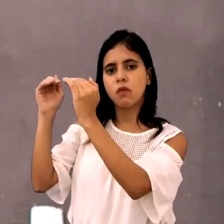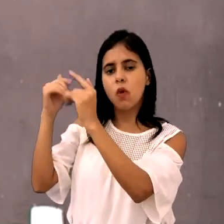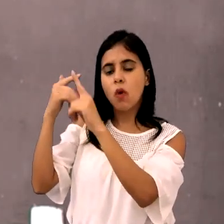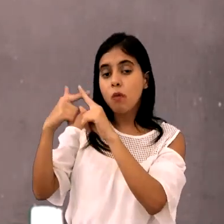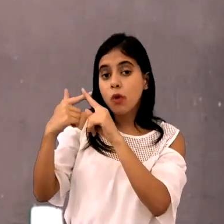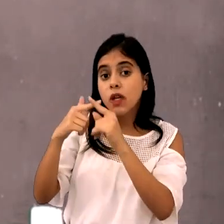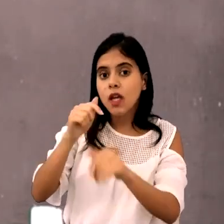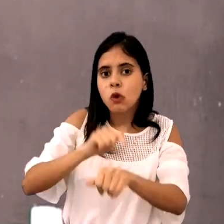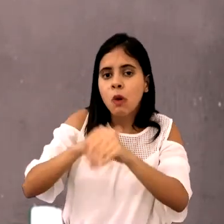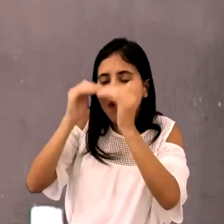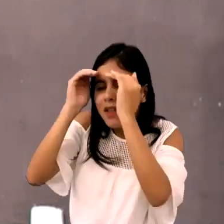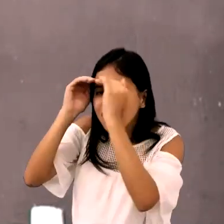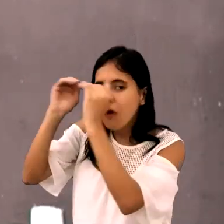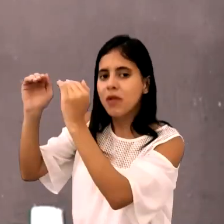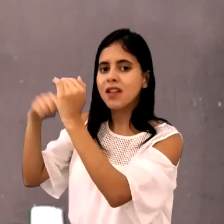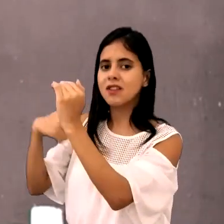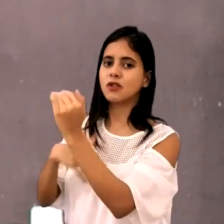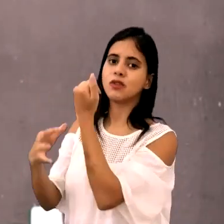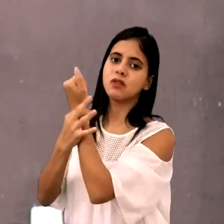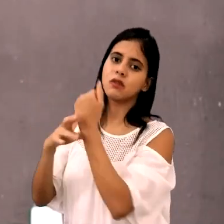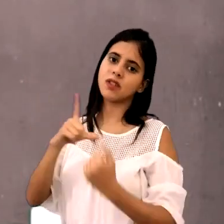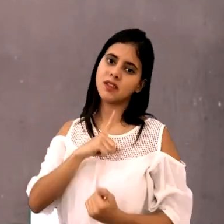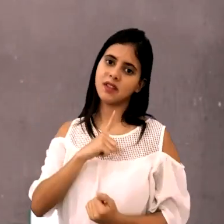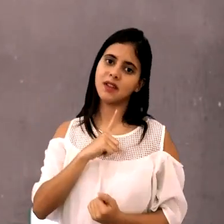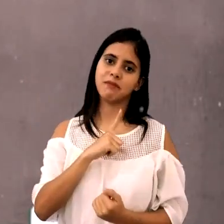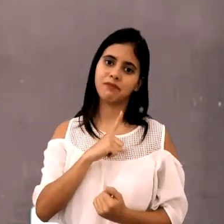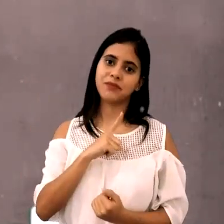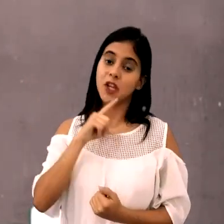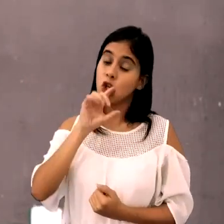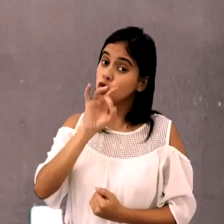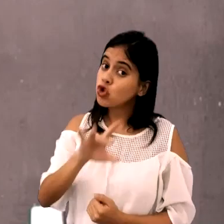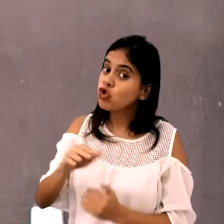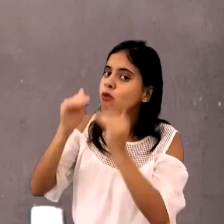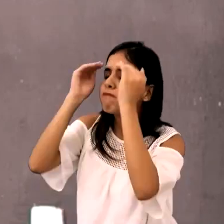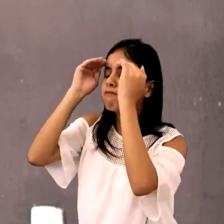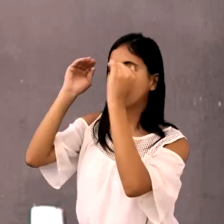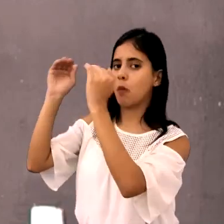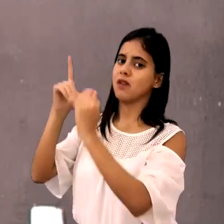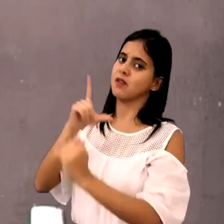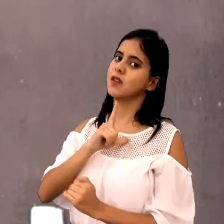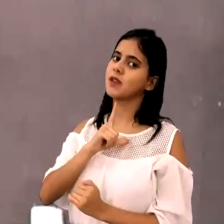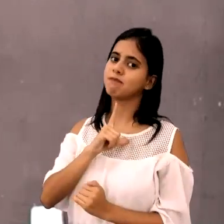porque é na obediência que estamos seguros. É na obediência que estamos seguros.